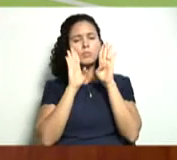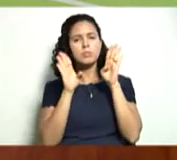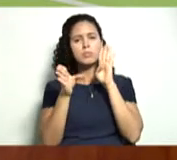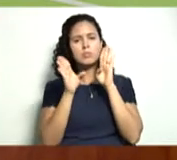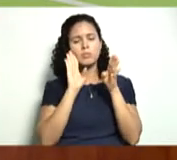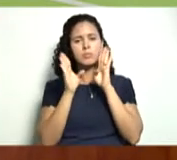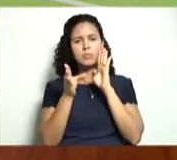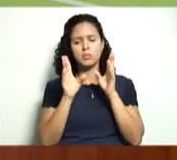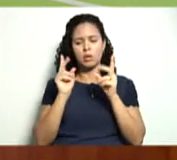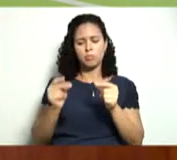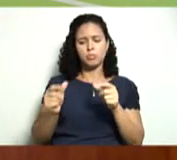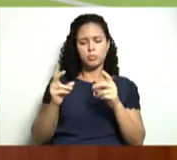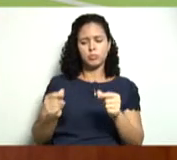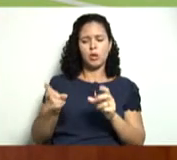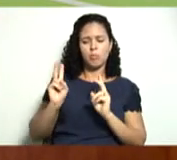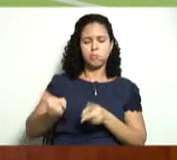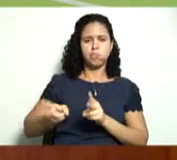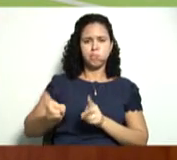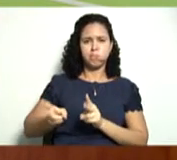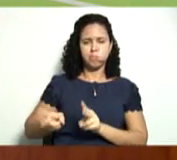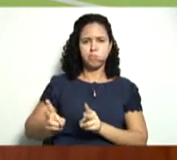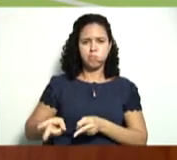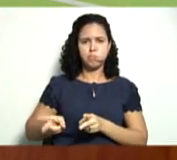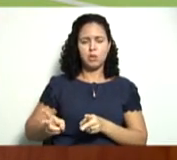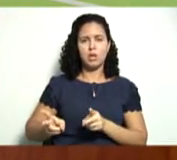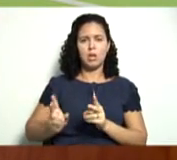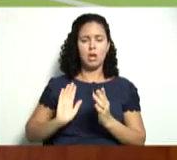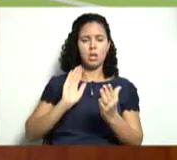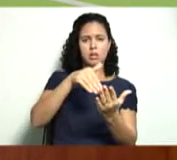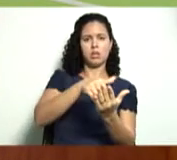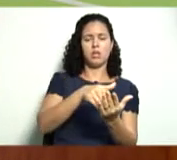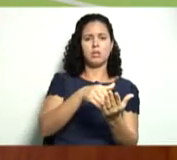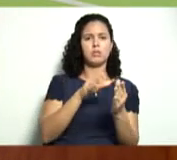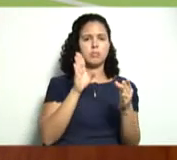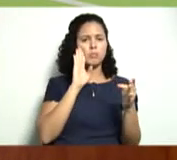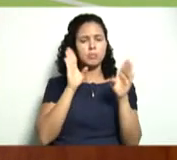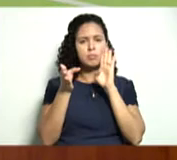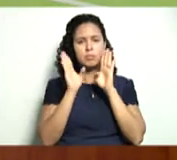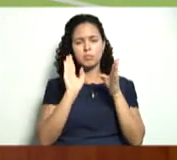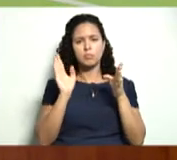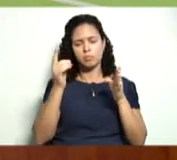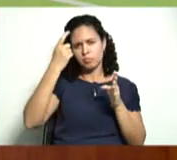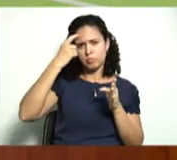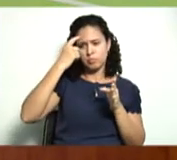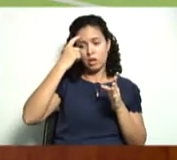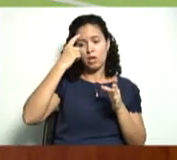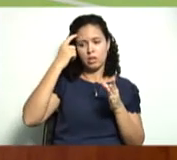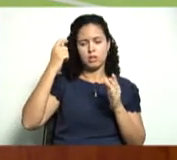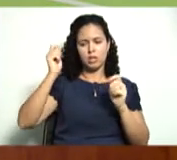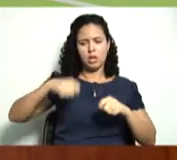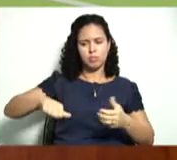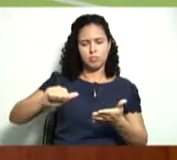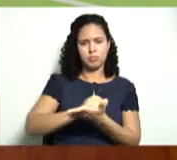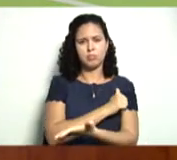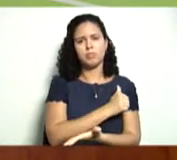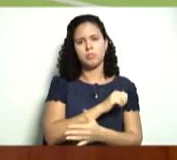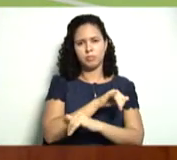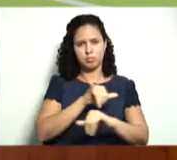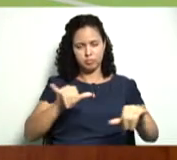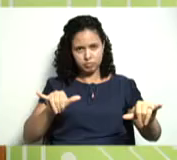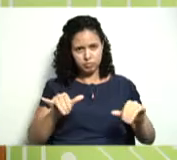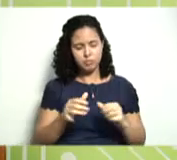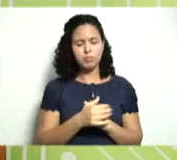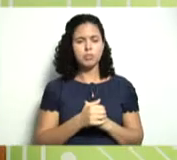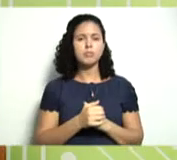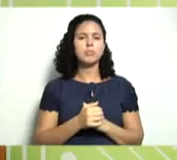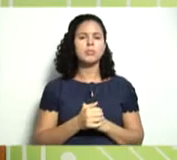pouco pelo prazo necessário até o facebook achaque que deve descartar naquelas informações e isso só pra